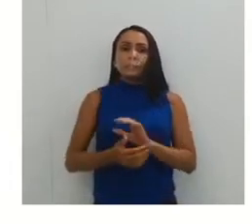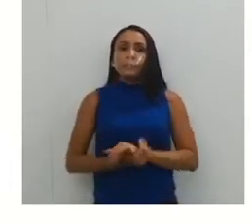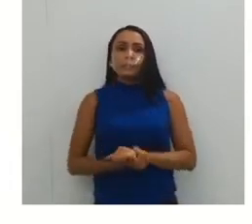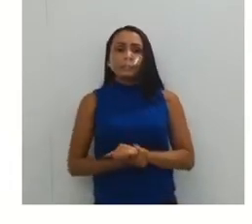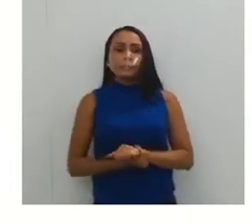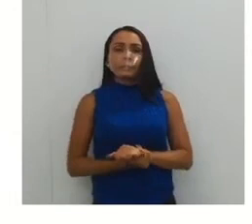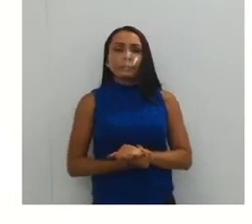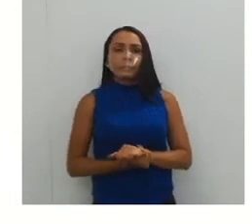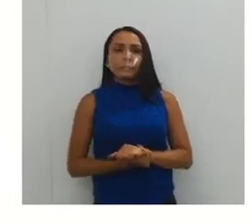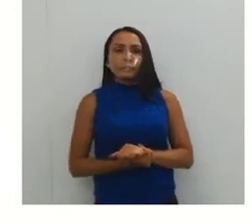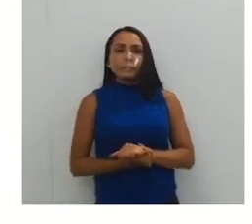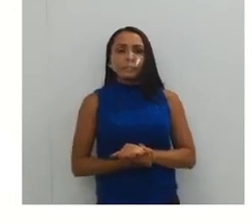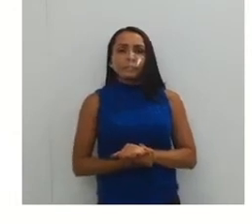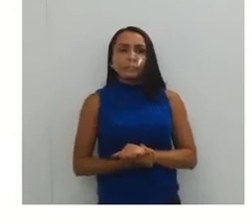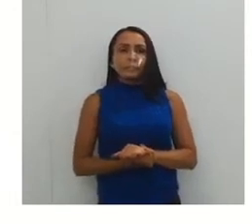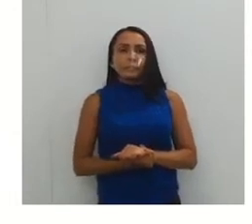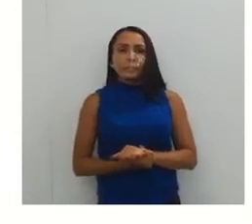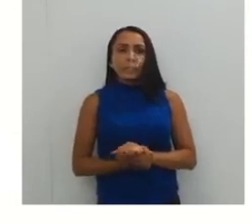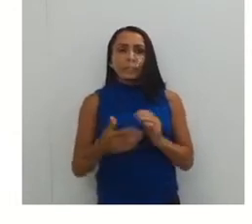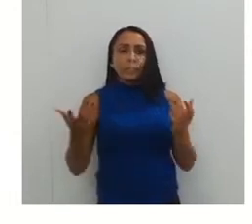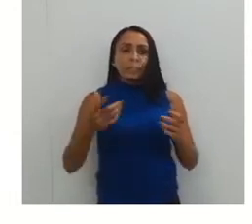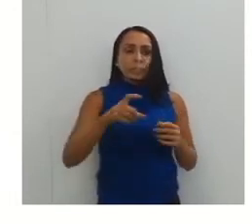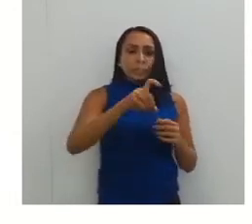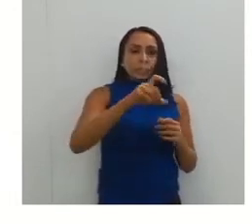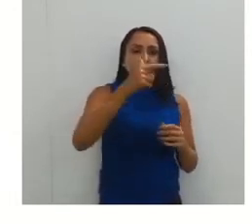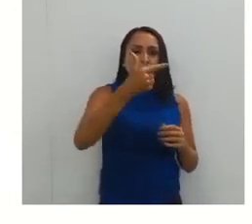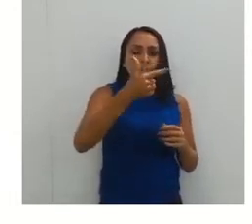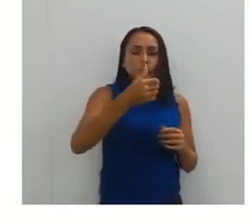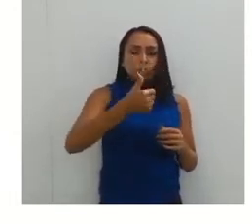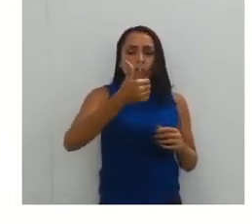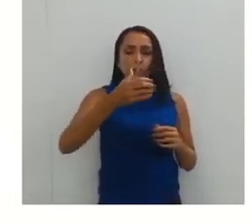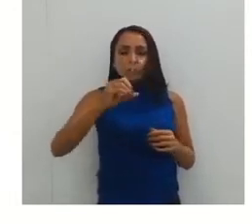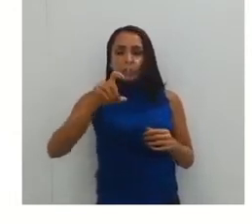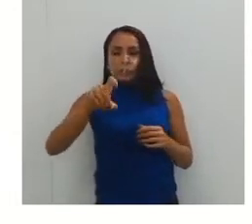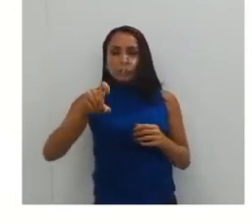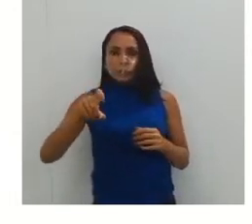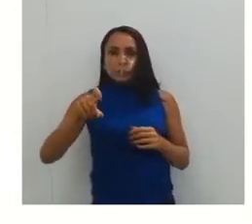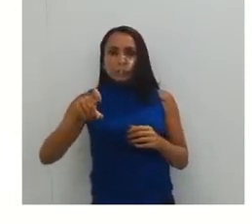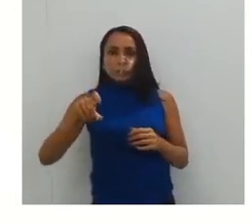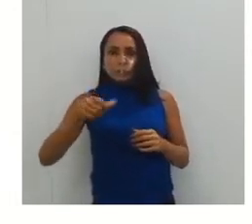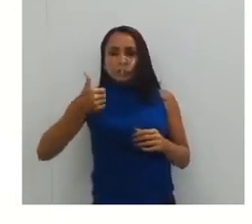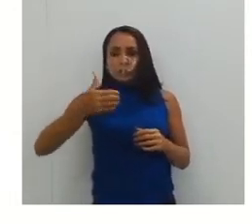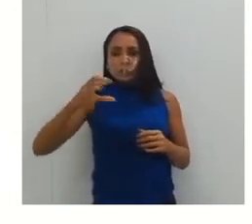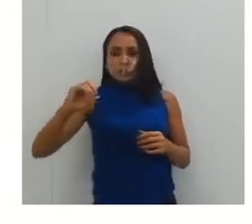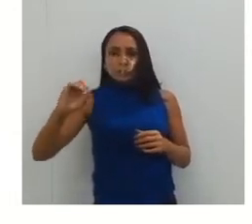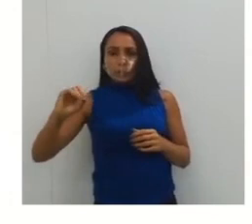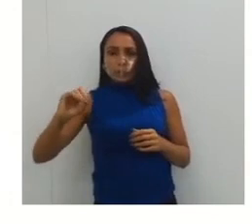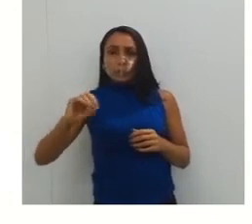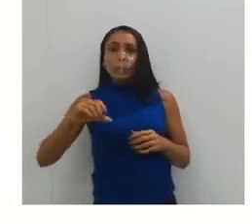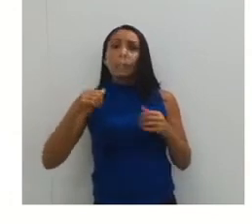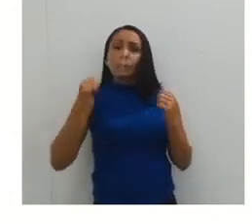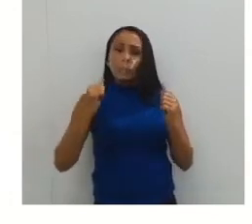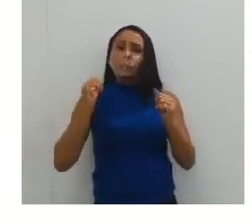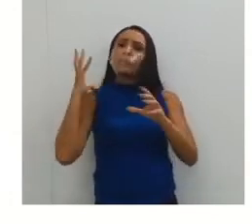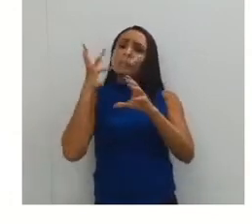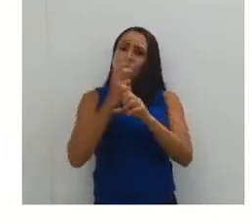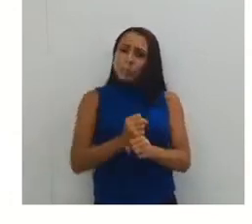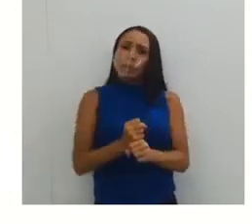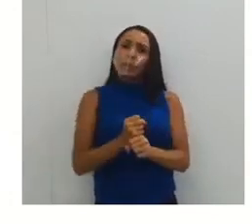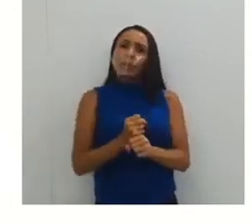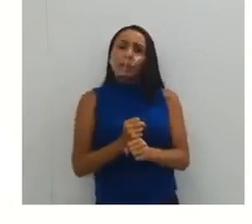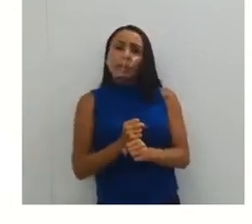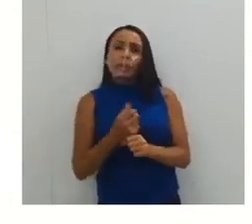Resolver isso, ó. X ao quadrado, 10x, 100 e 10x. A gente poderia somar. X ao